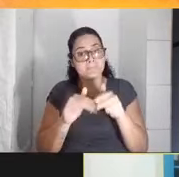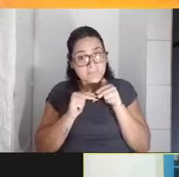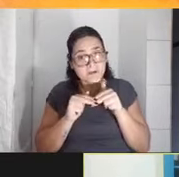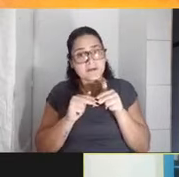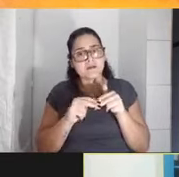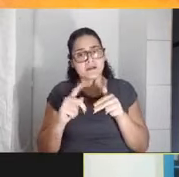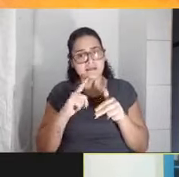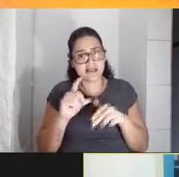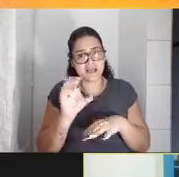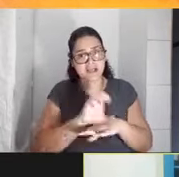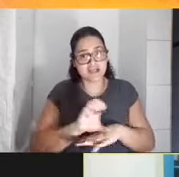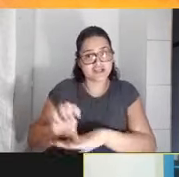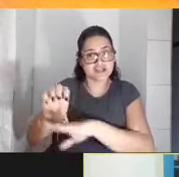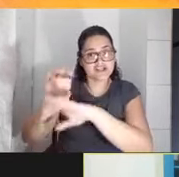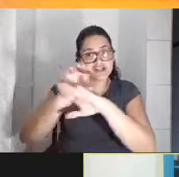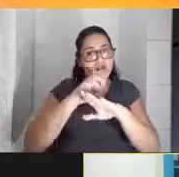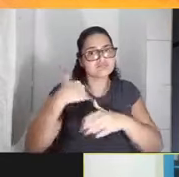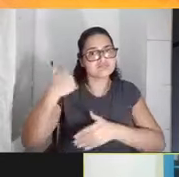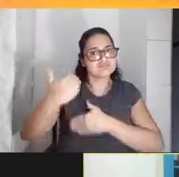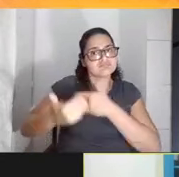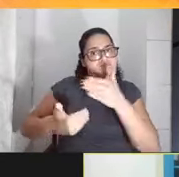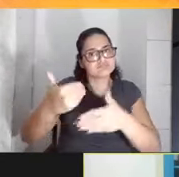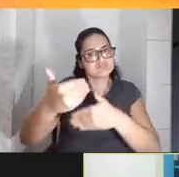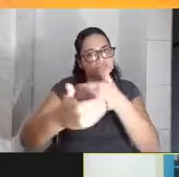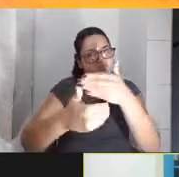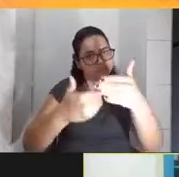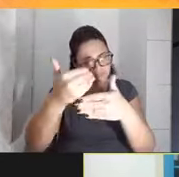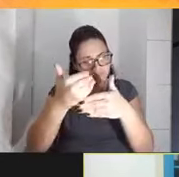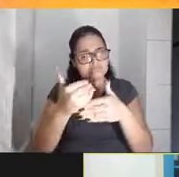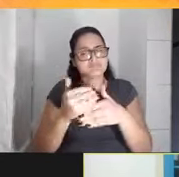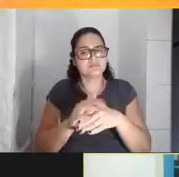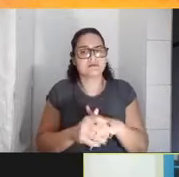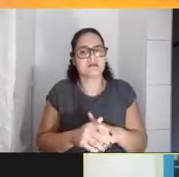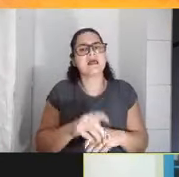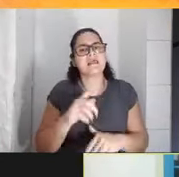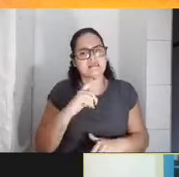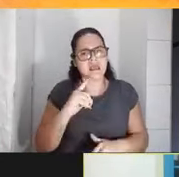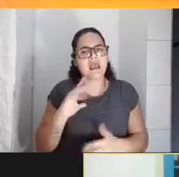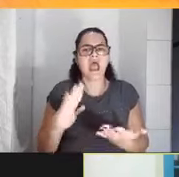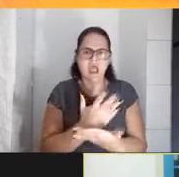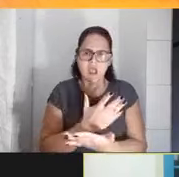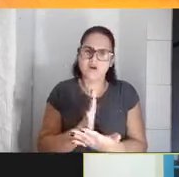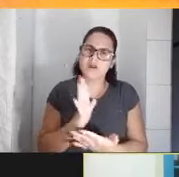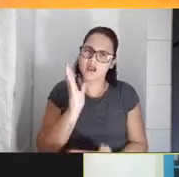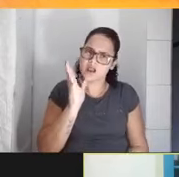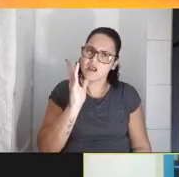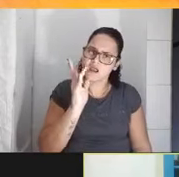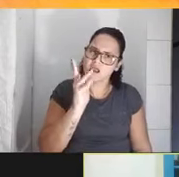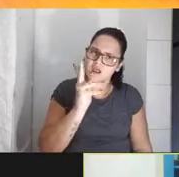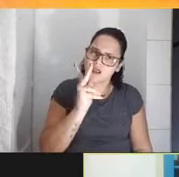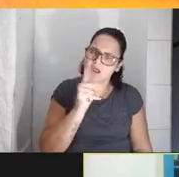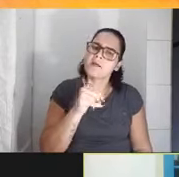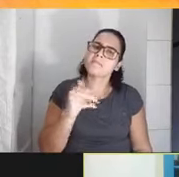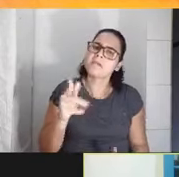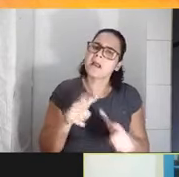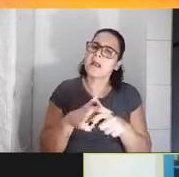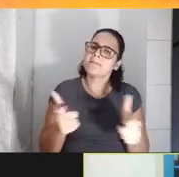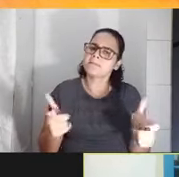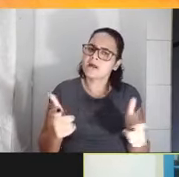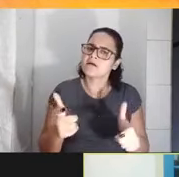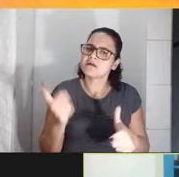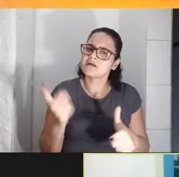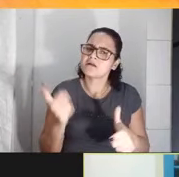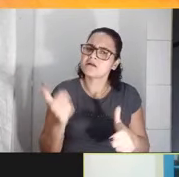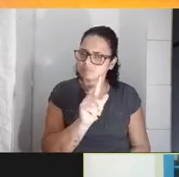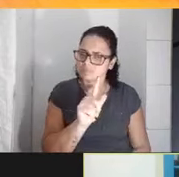estados isso avançou a longos passos, outros ainda capenga, mas na média foi uma grande conquista essa questão